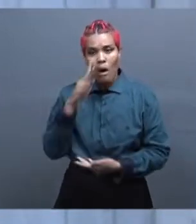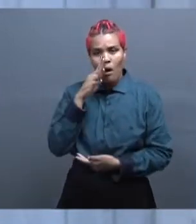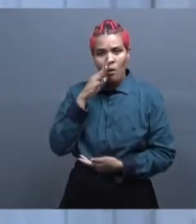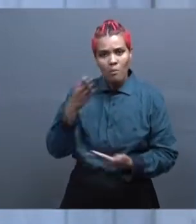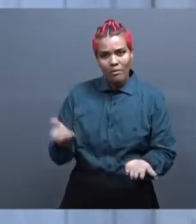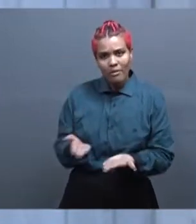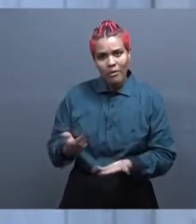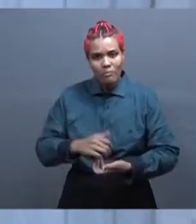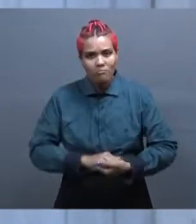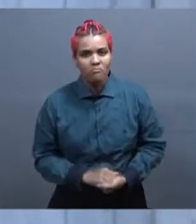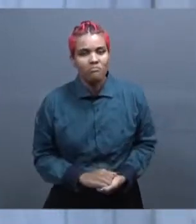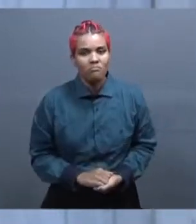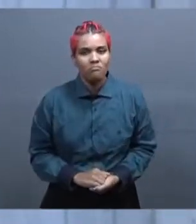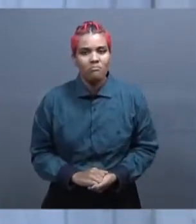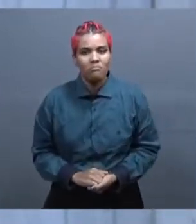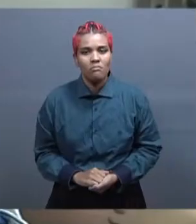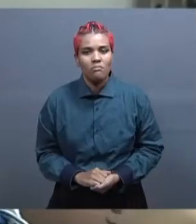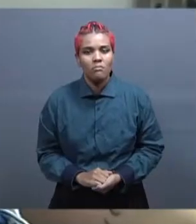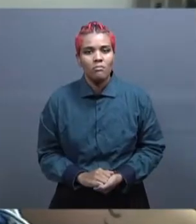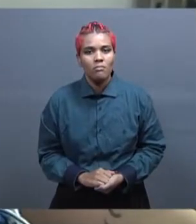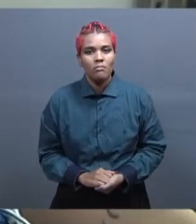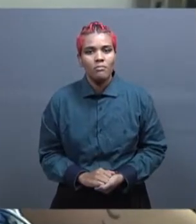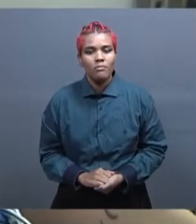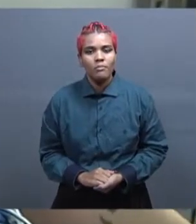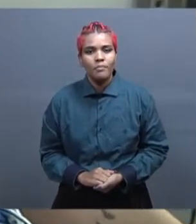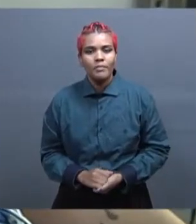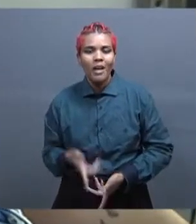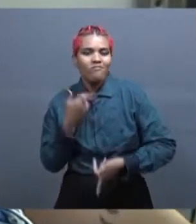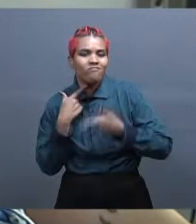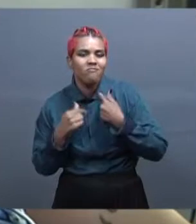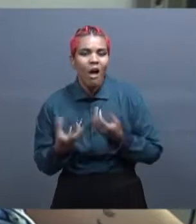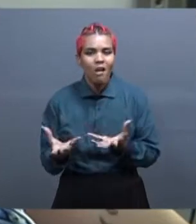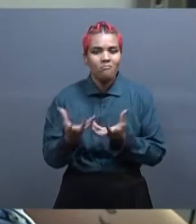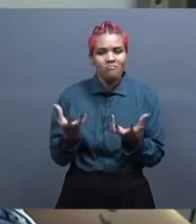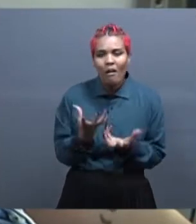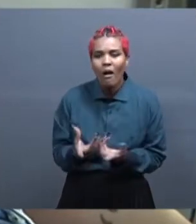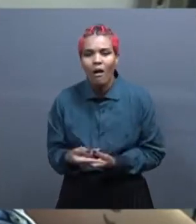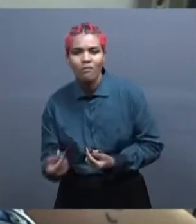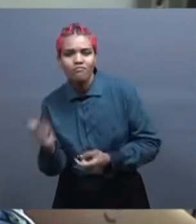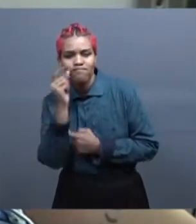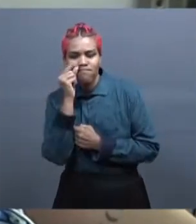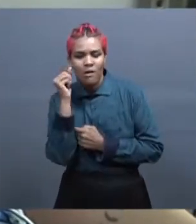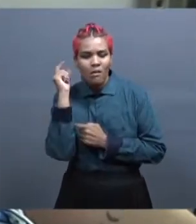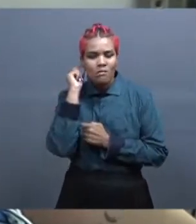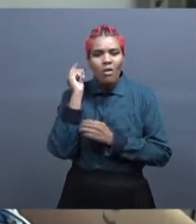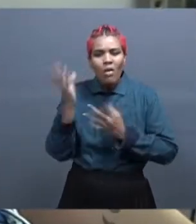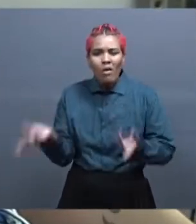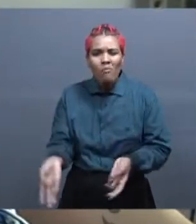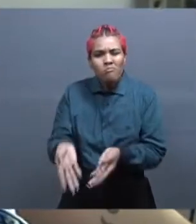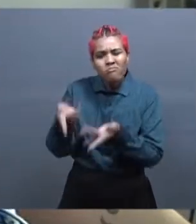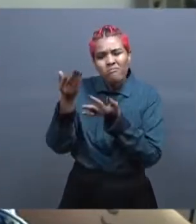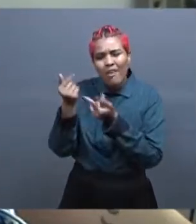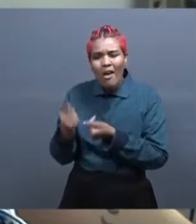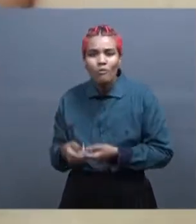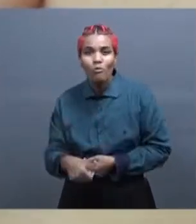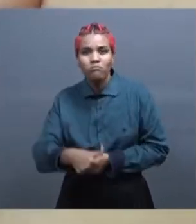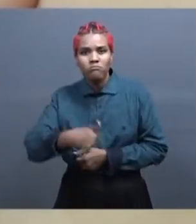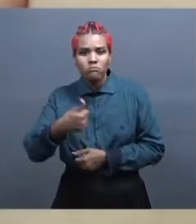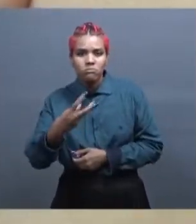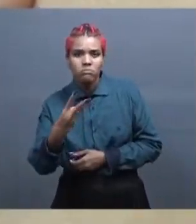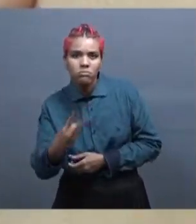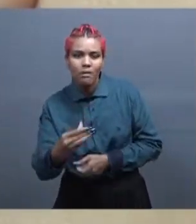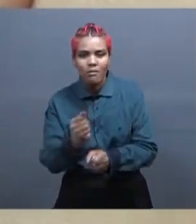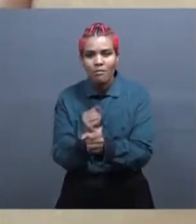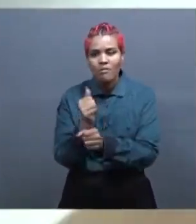no jd hoje a vontade de colocar um piercing começou logo cedo aos 13 anos